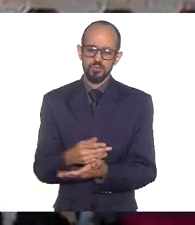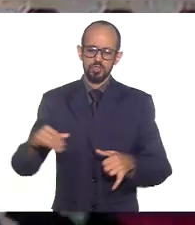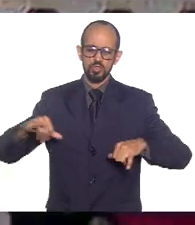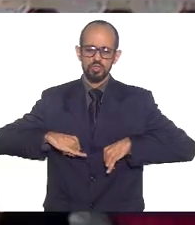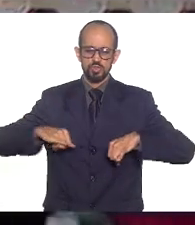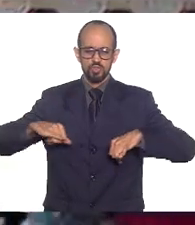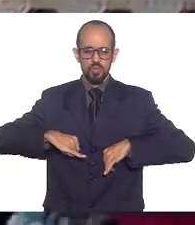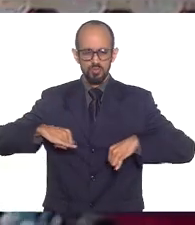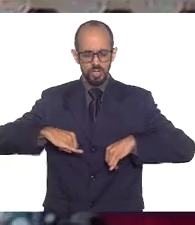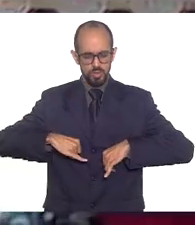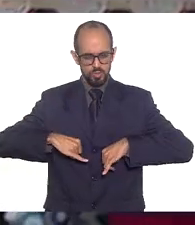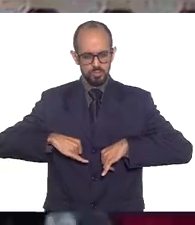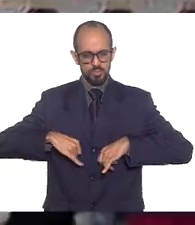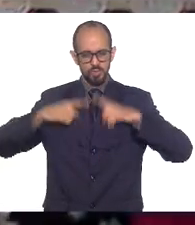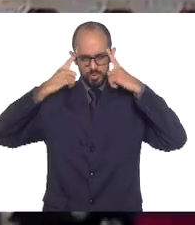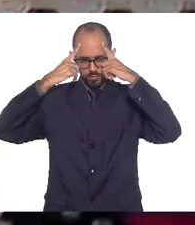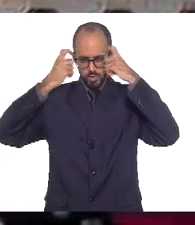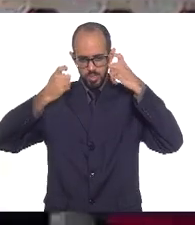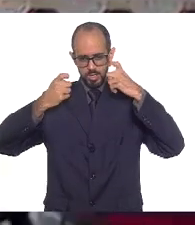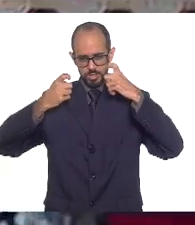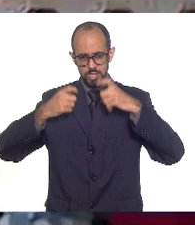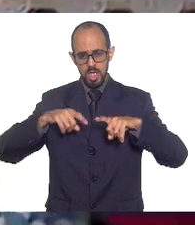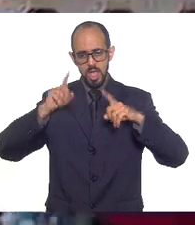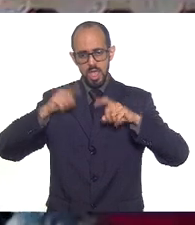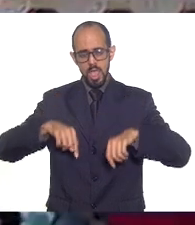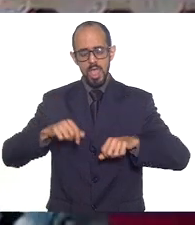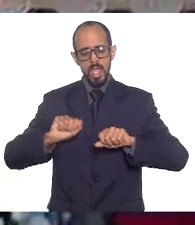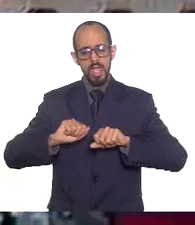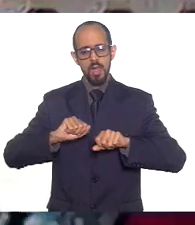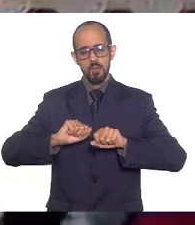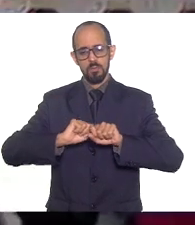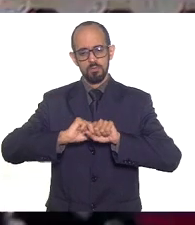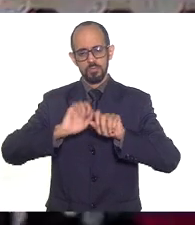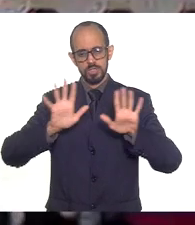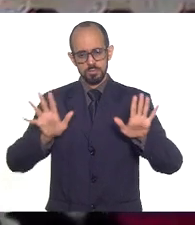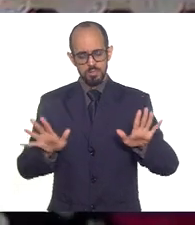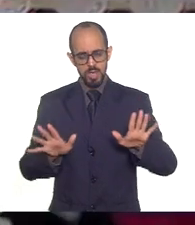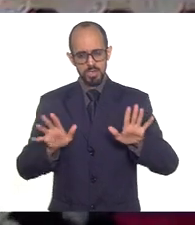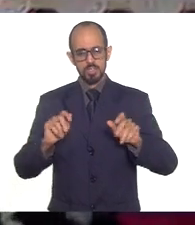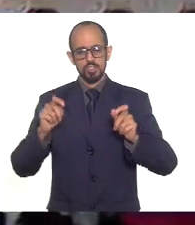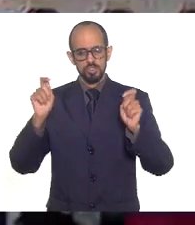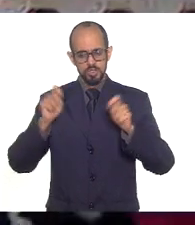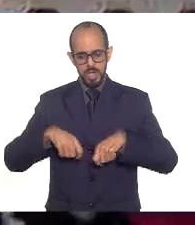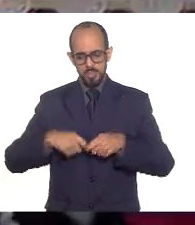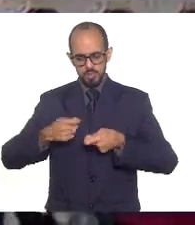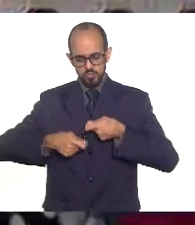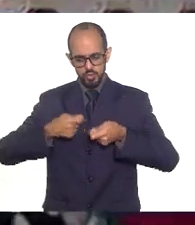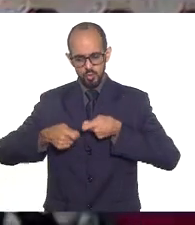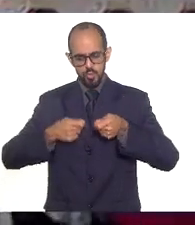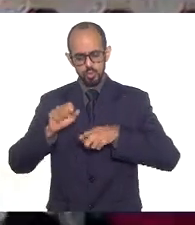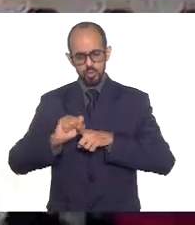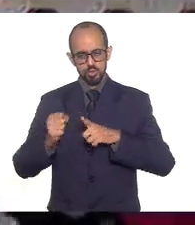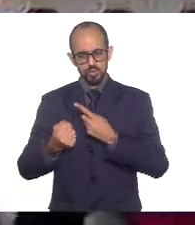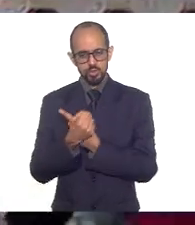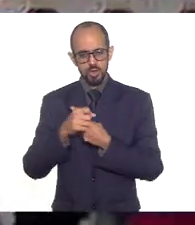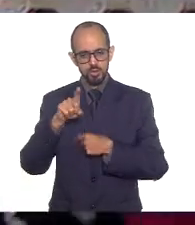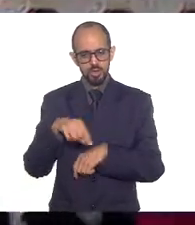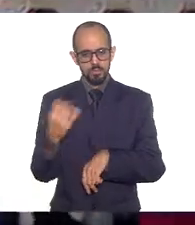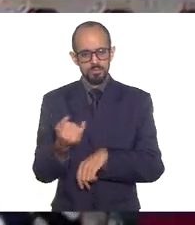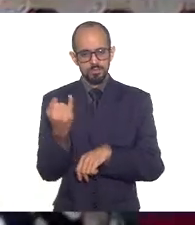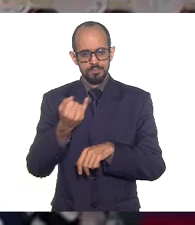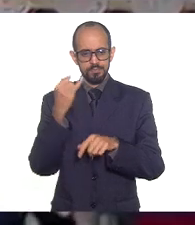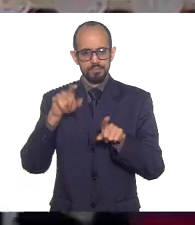esse processo violento nosso projeto é uma medida de Transparência possibilita o controle social que é fundamental